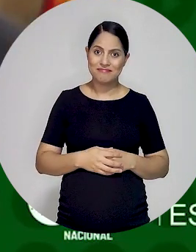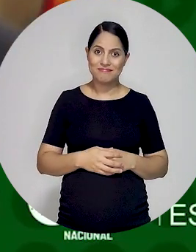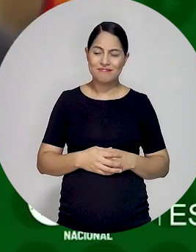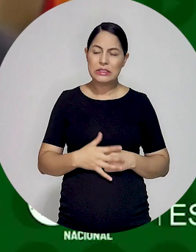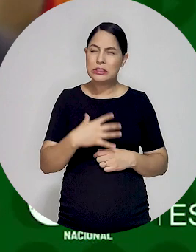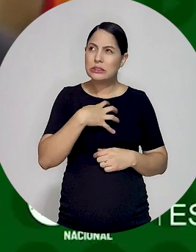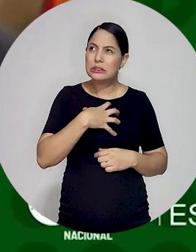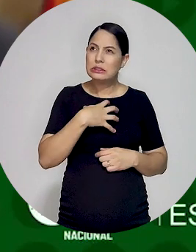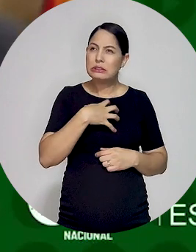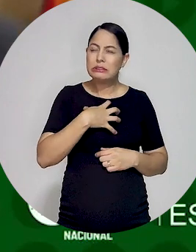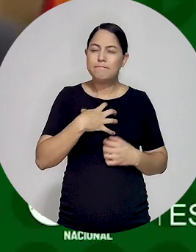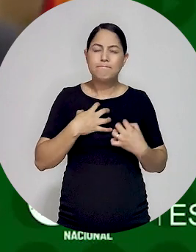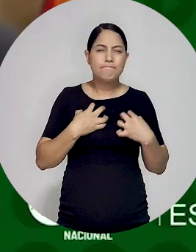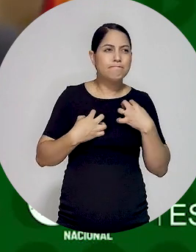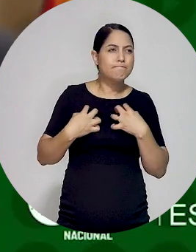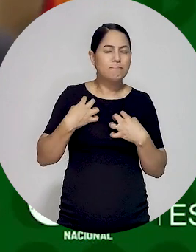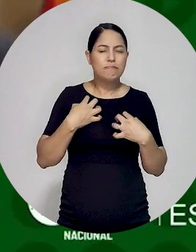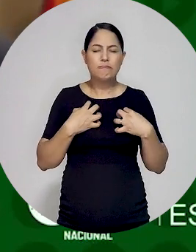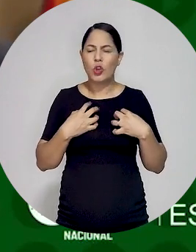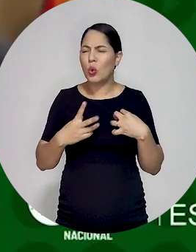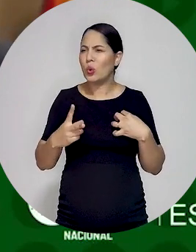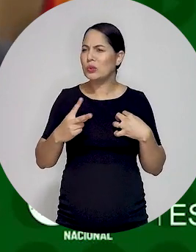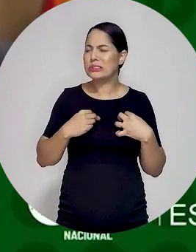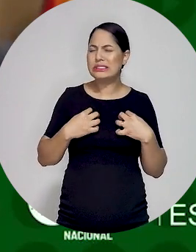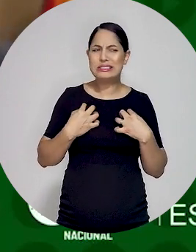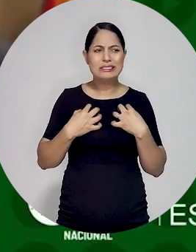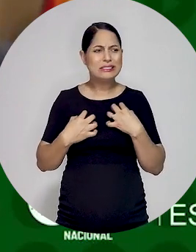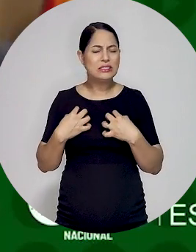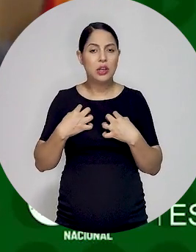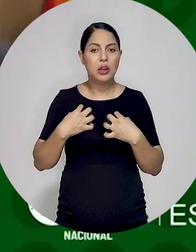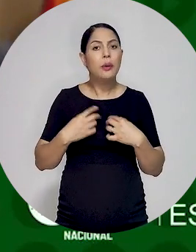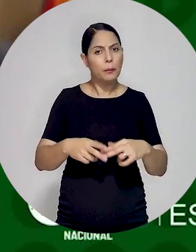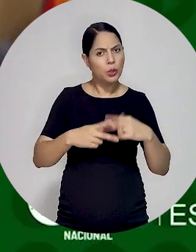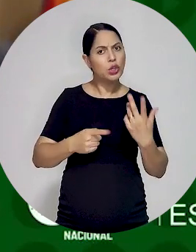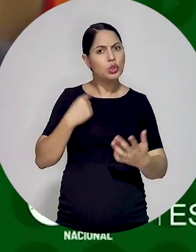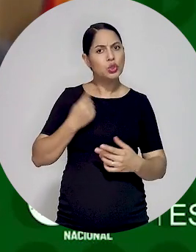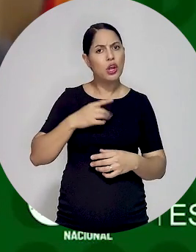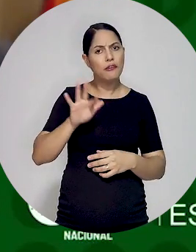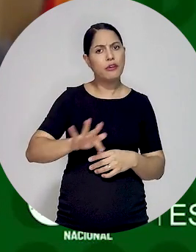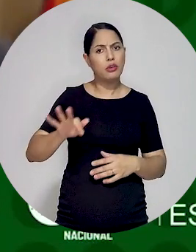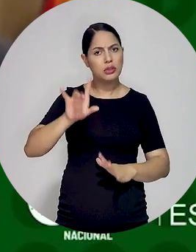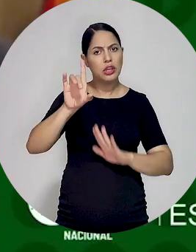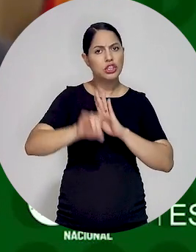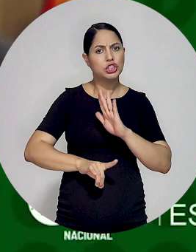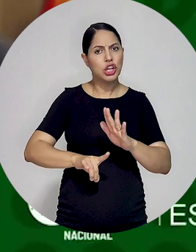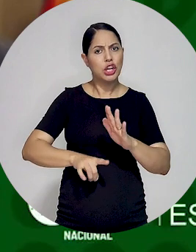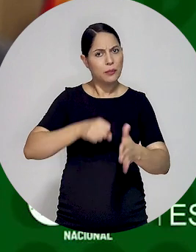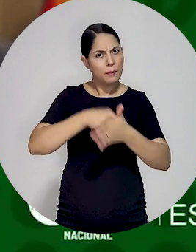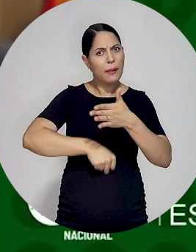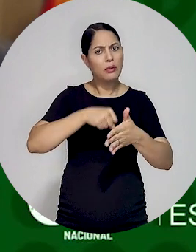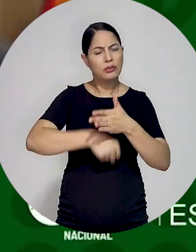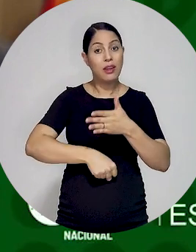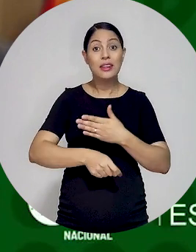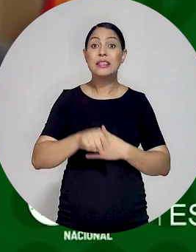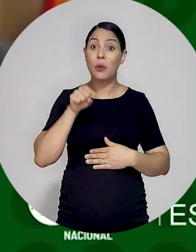sem estar desconfortável com o torto, sabe? E acho que este